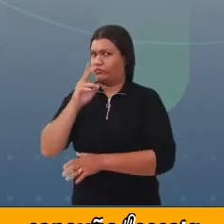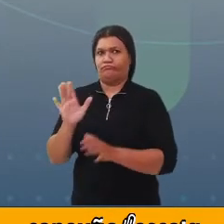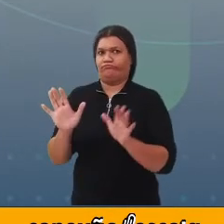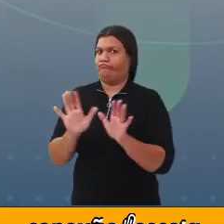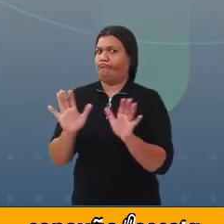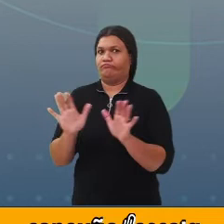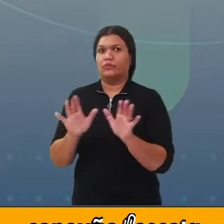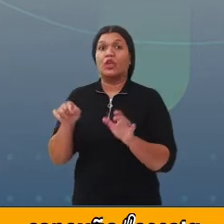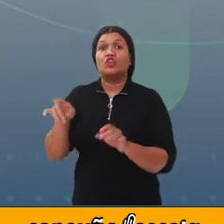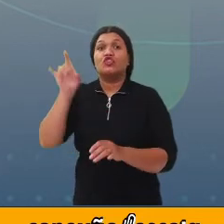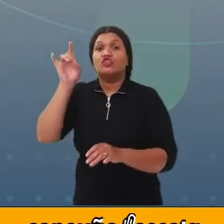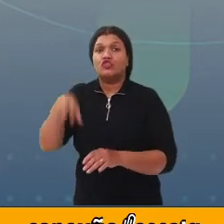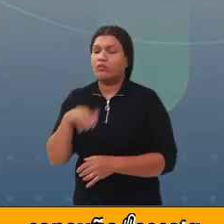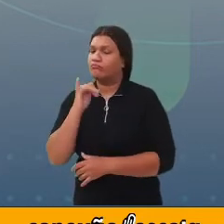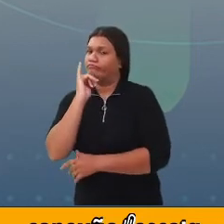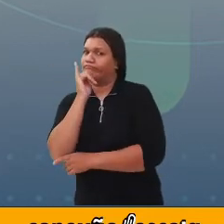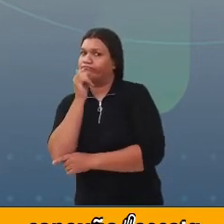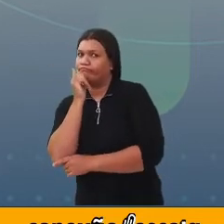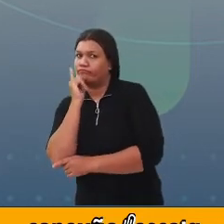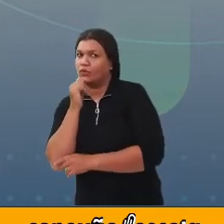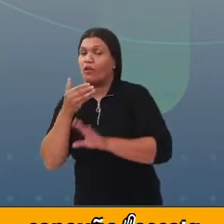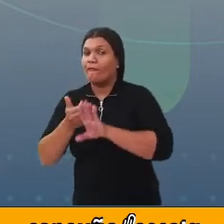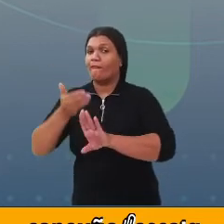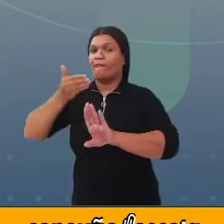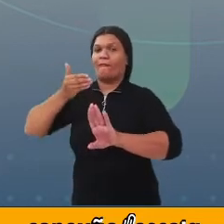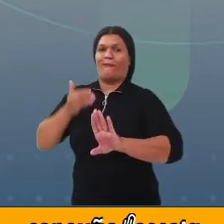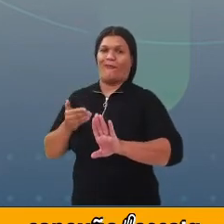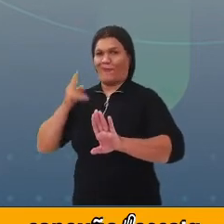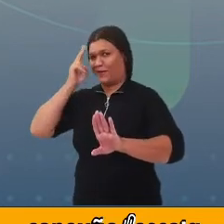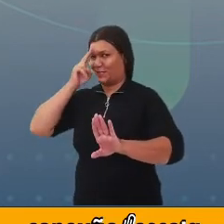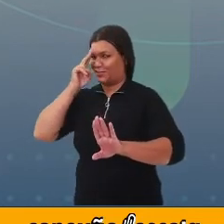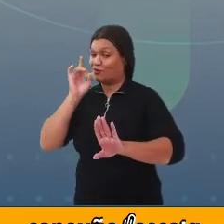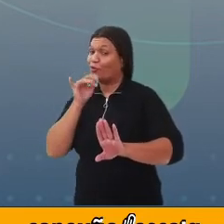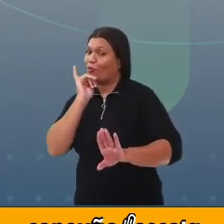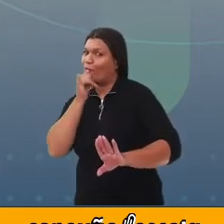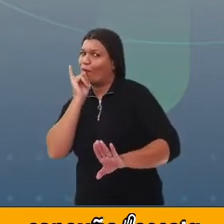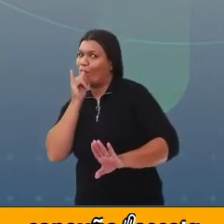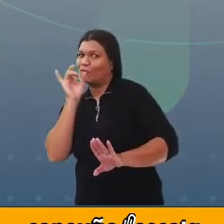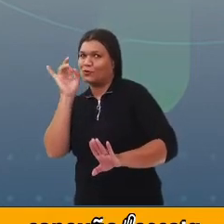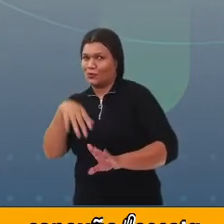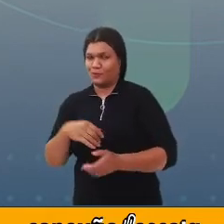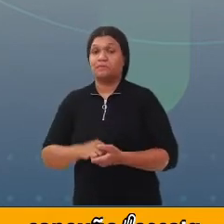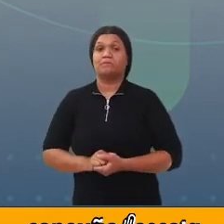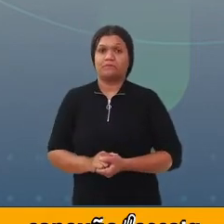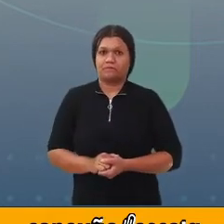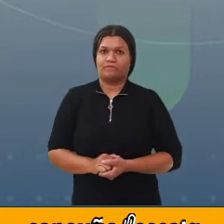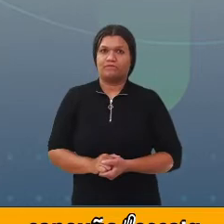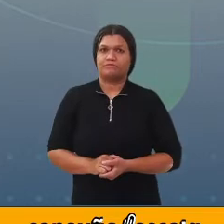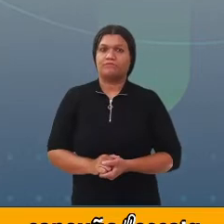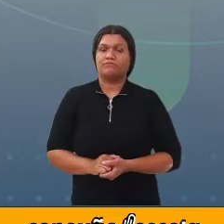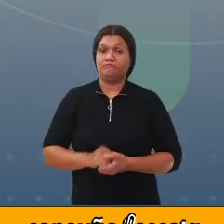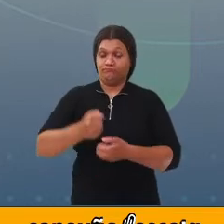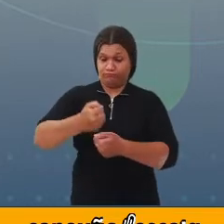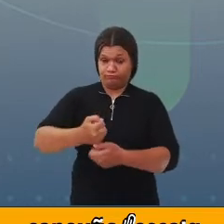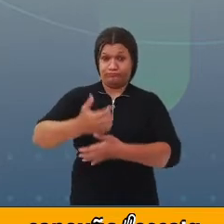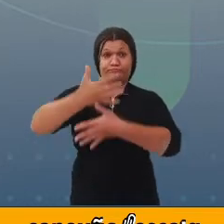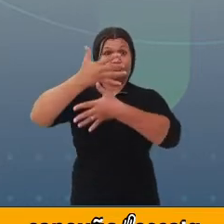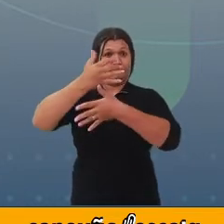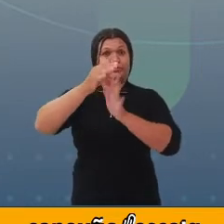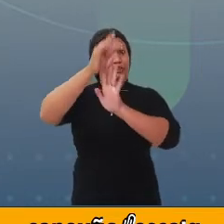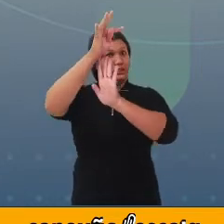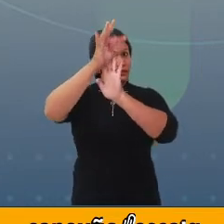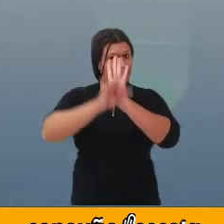acontecendo. Ele apenas os narra de fora da história. E o enredo, a trama